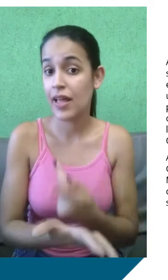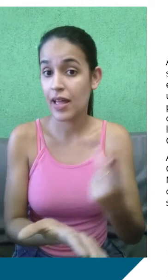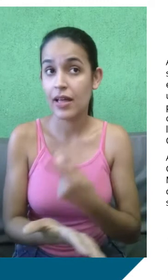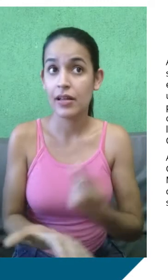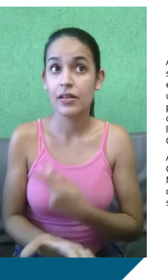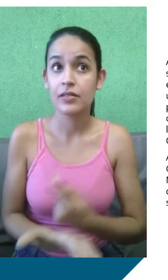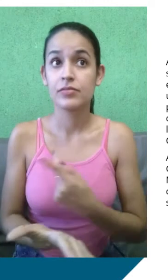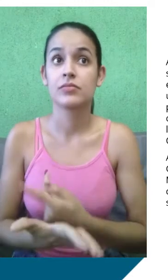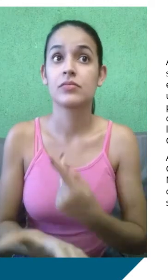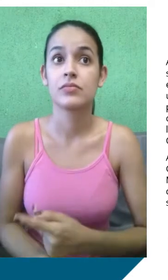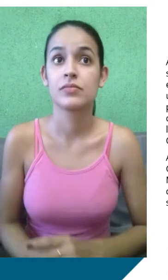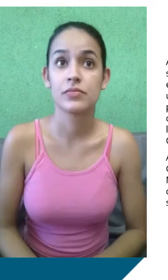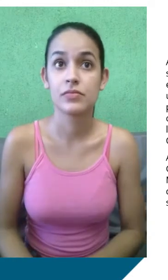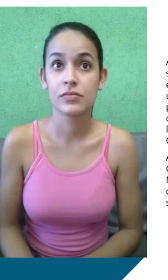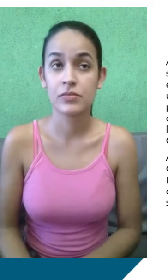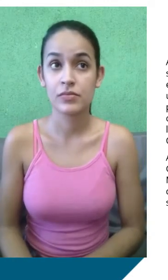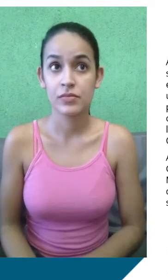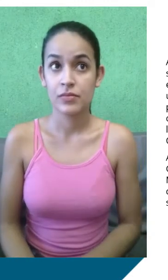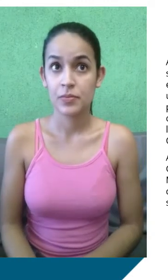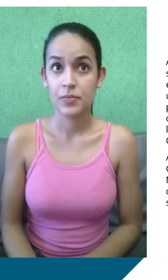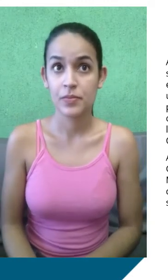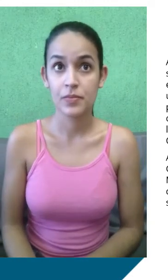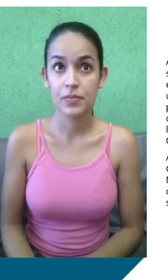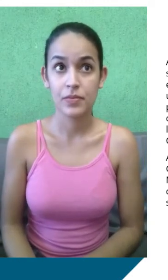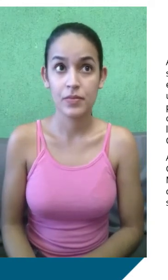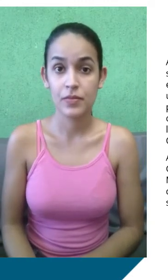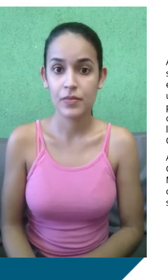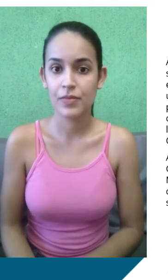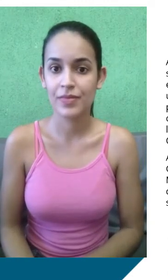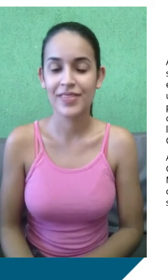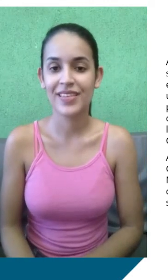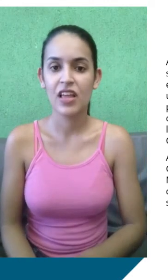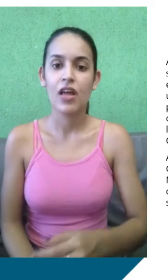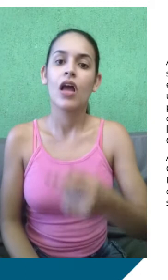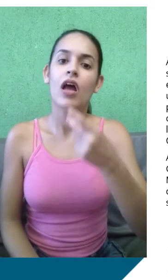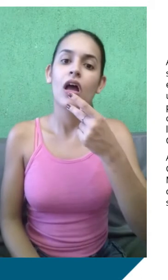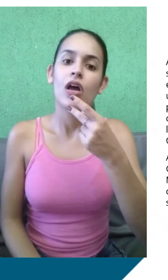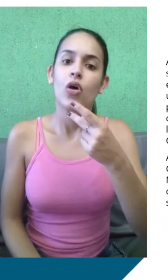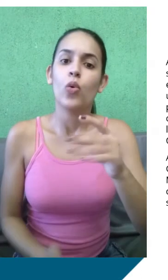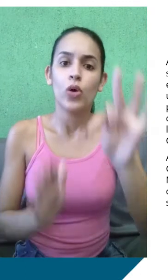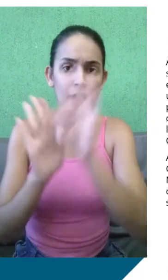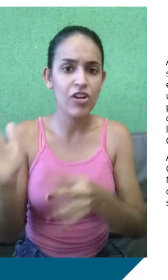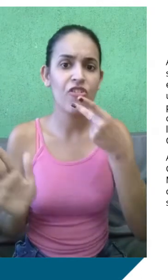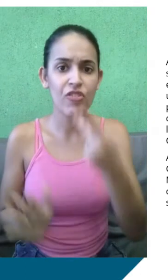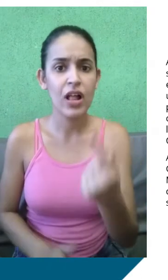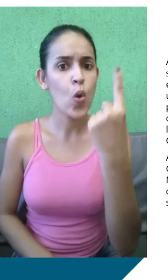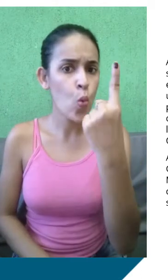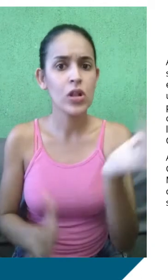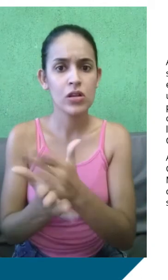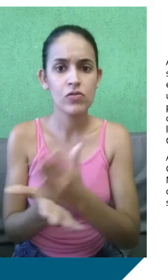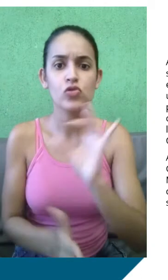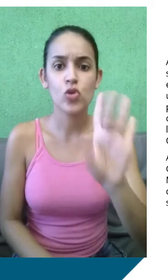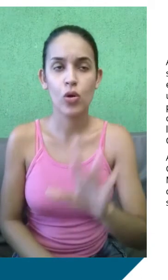corretas porque o texto expressa opinião sobre uma determinada obra e isso não consta da definição apresentada em nenhuma